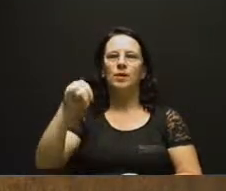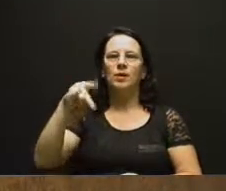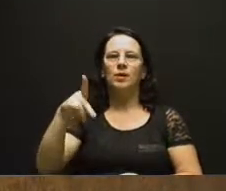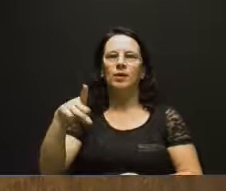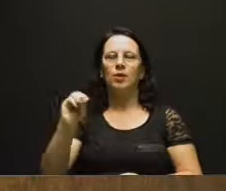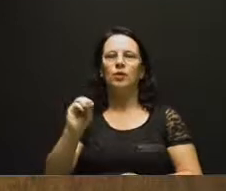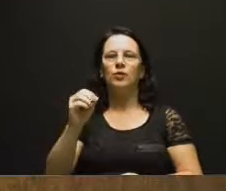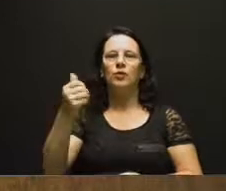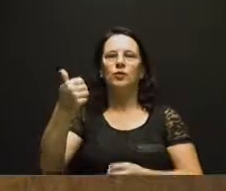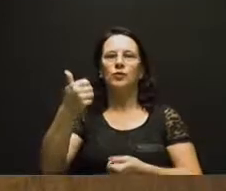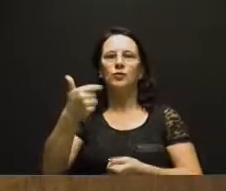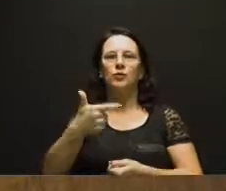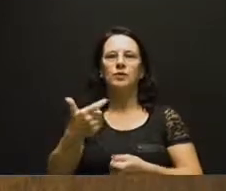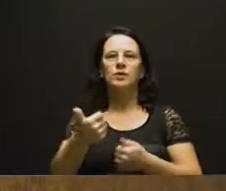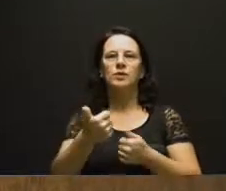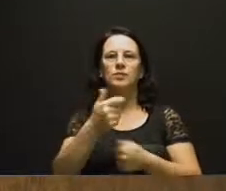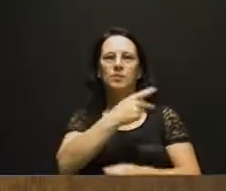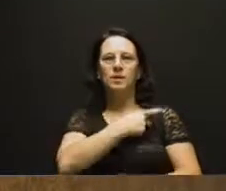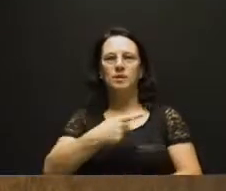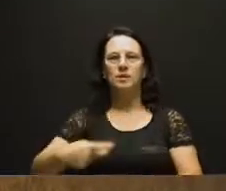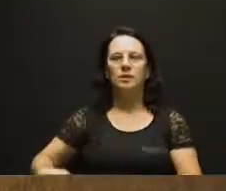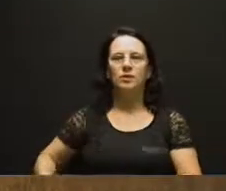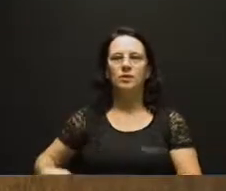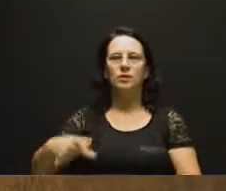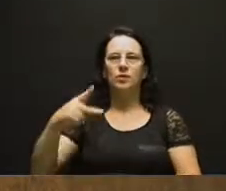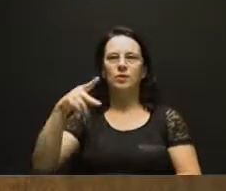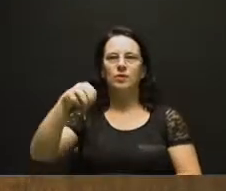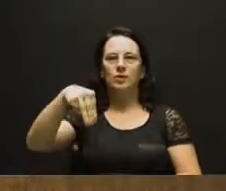do sind pms e